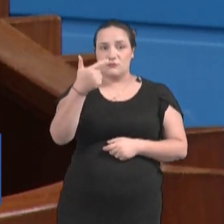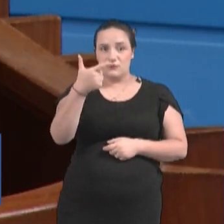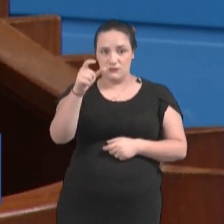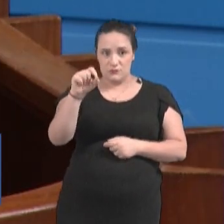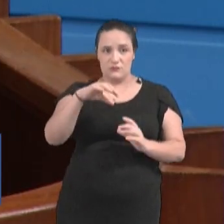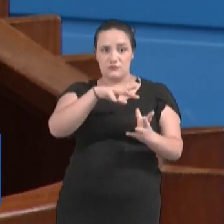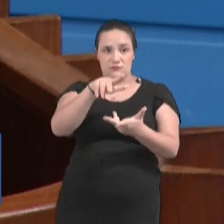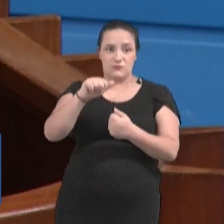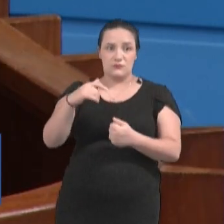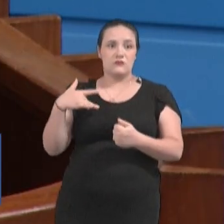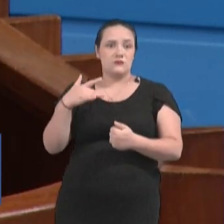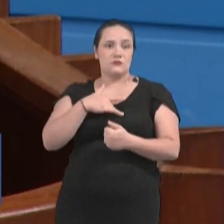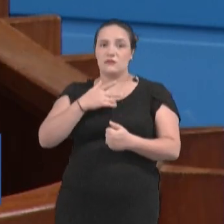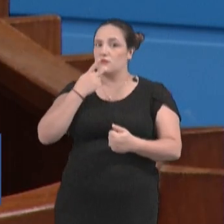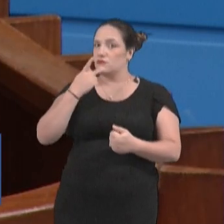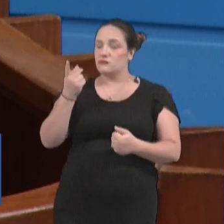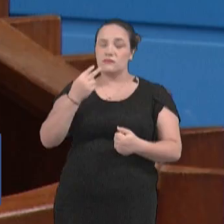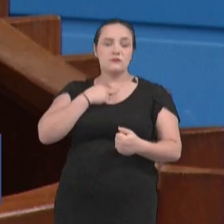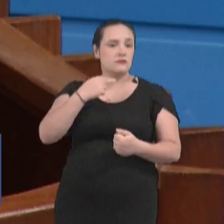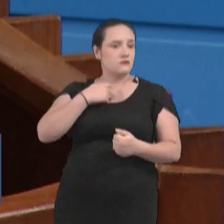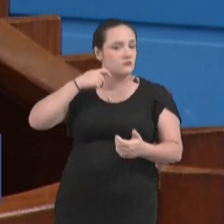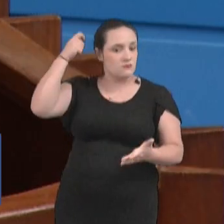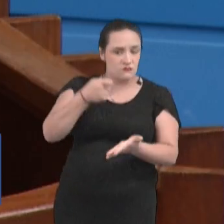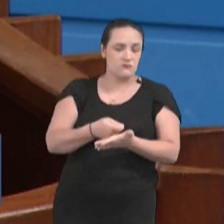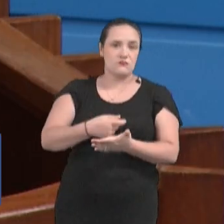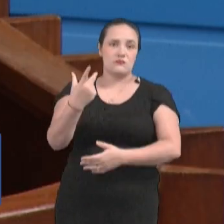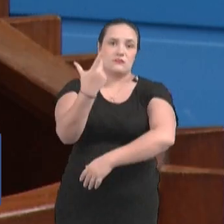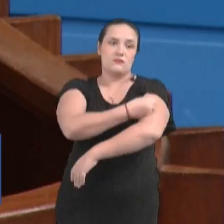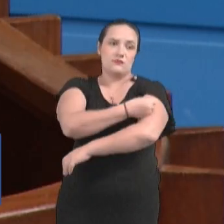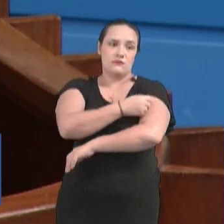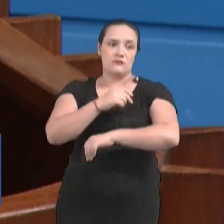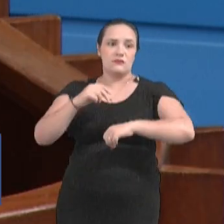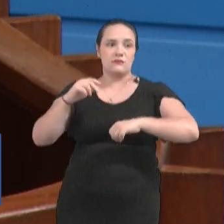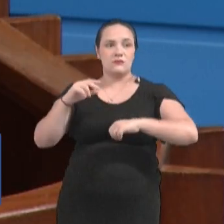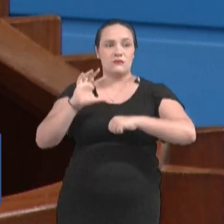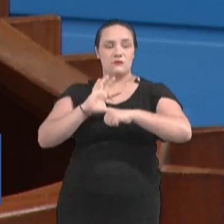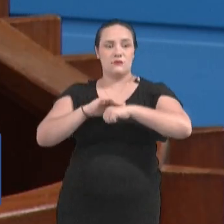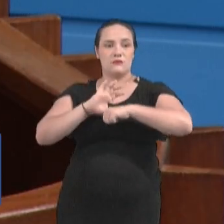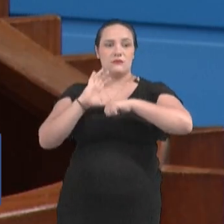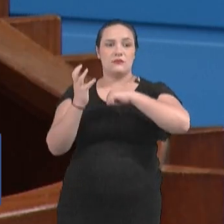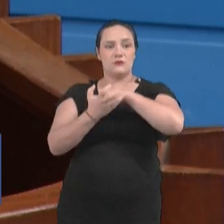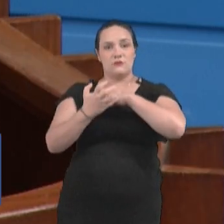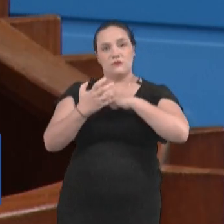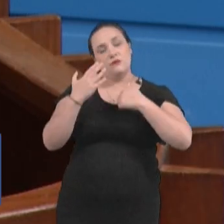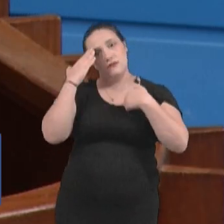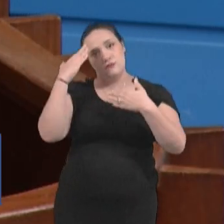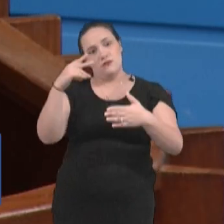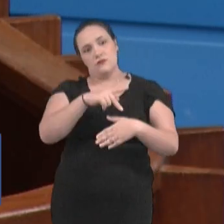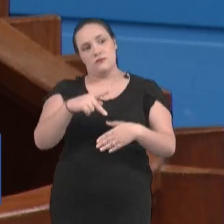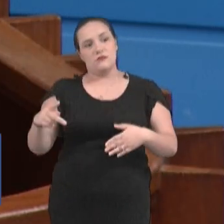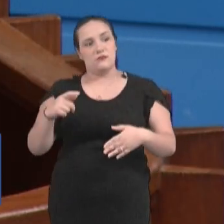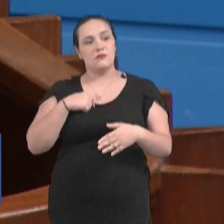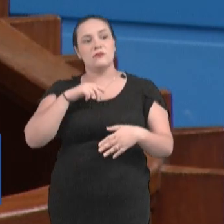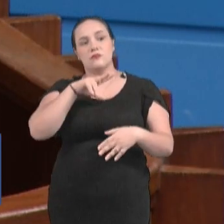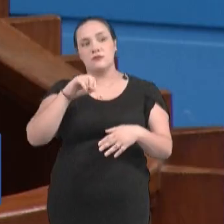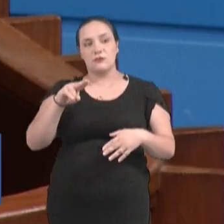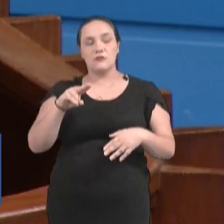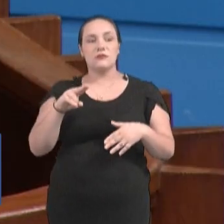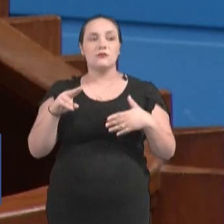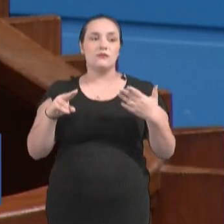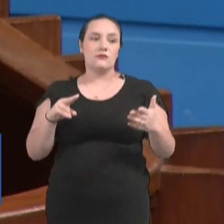a imposição obrigatória da vacina da Covid-19. Obrigado, senhor presidente. É com essas palavras que eu